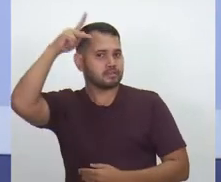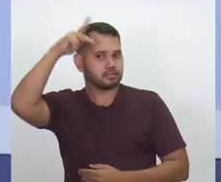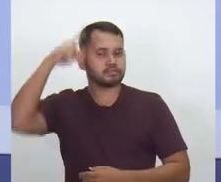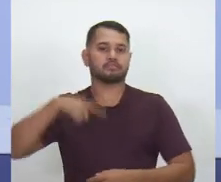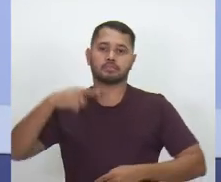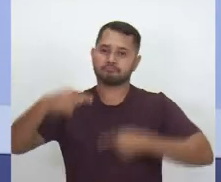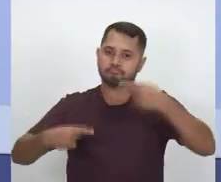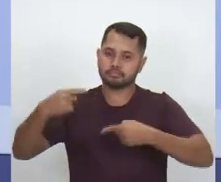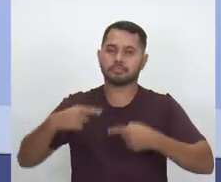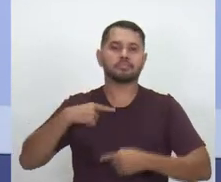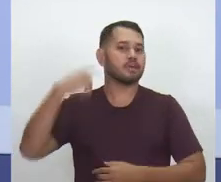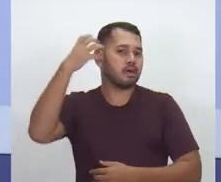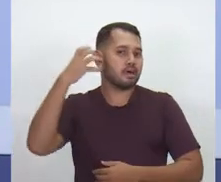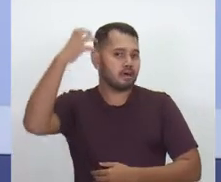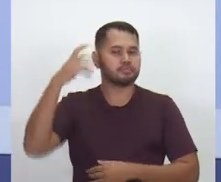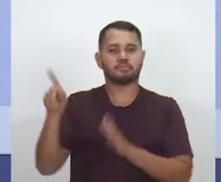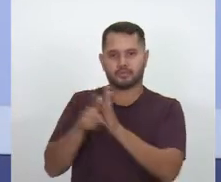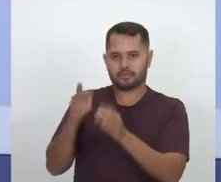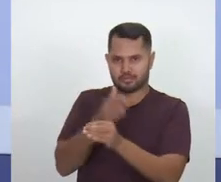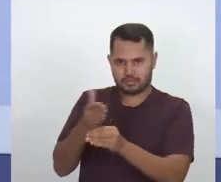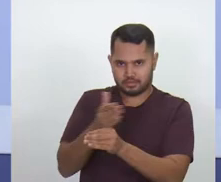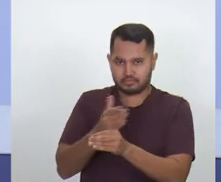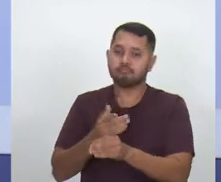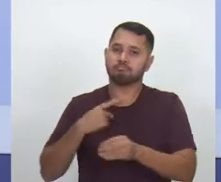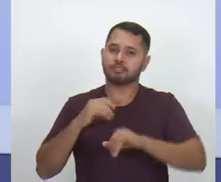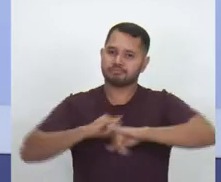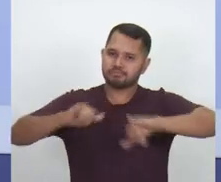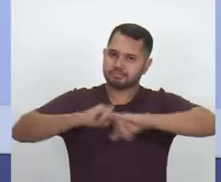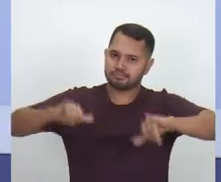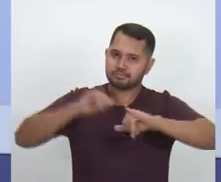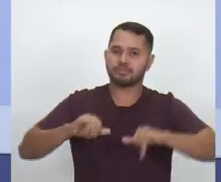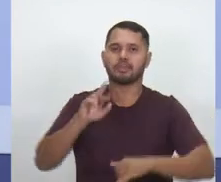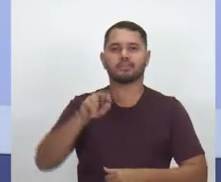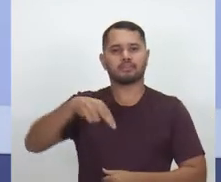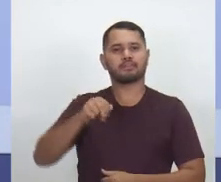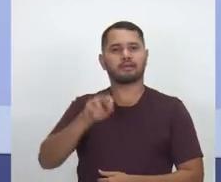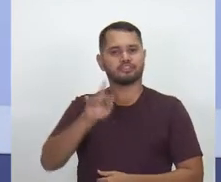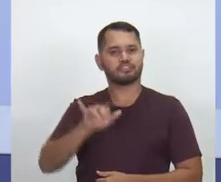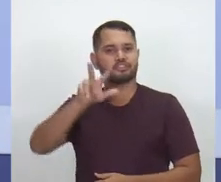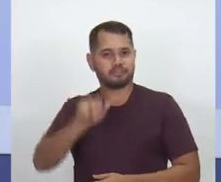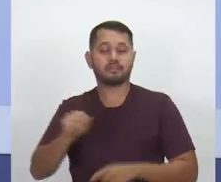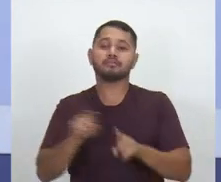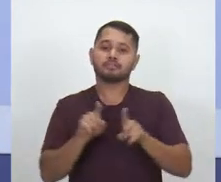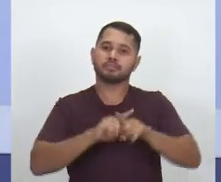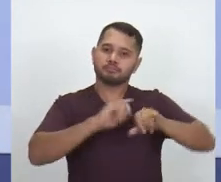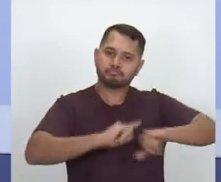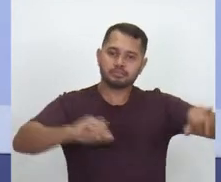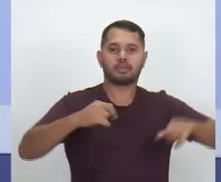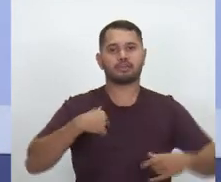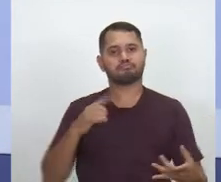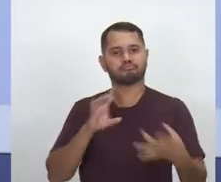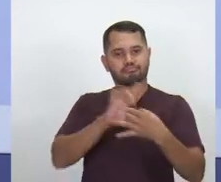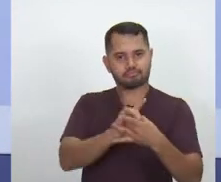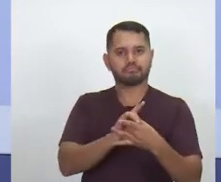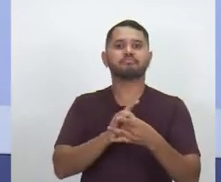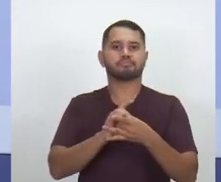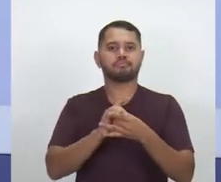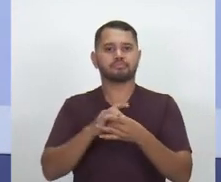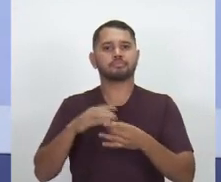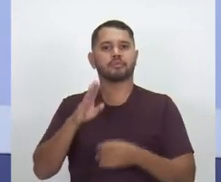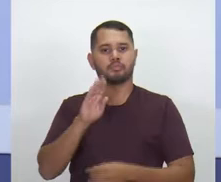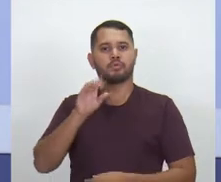debate pela rádio mel de tefé flashes ao vivo pela rádio nativa e retransmissão na rádio eu e você de boca do